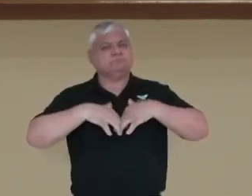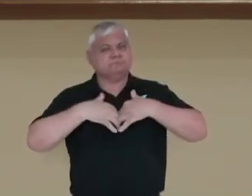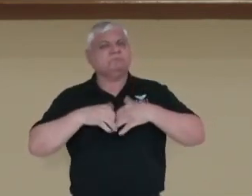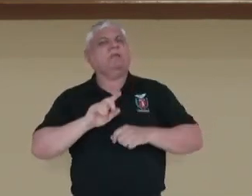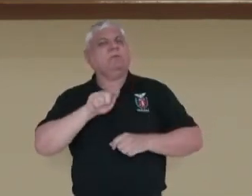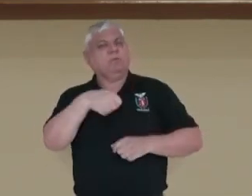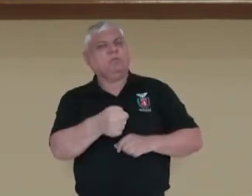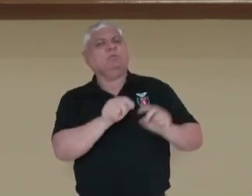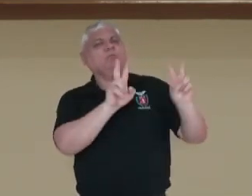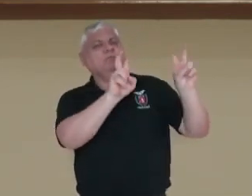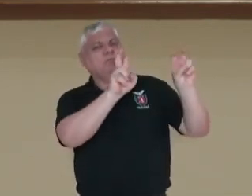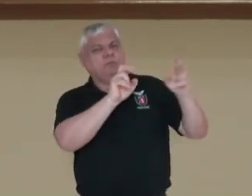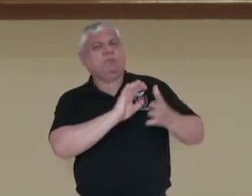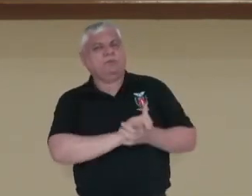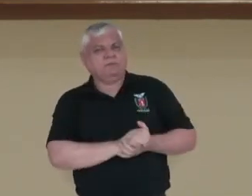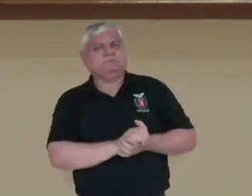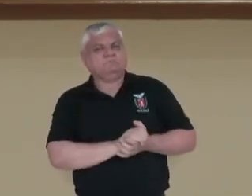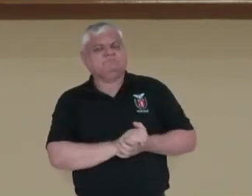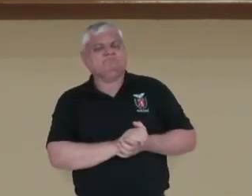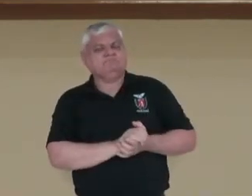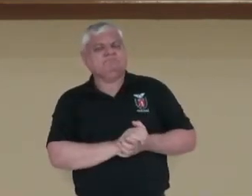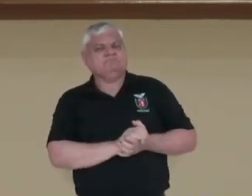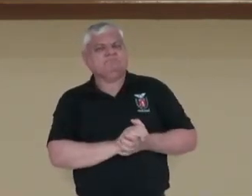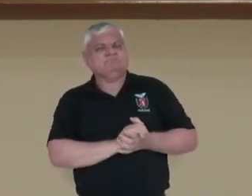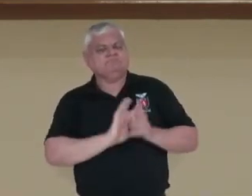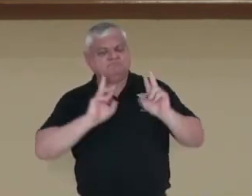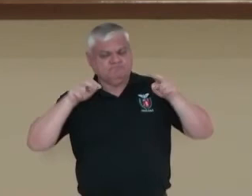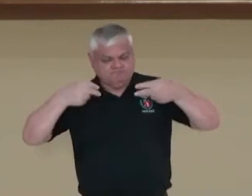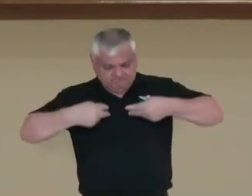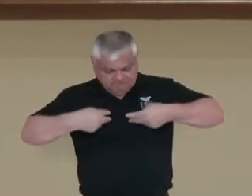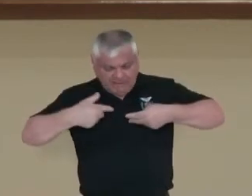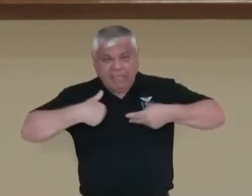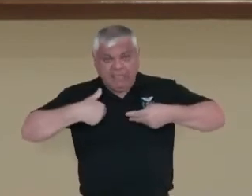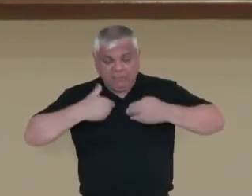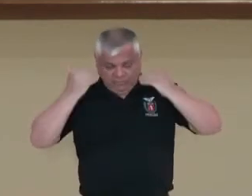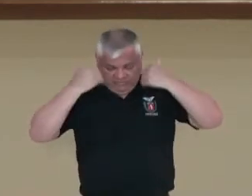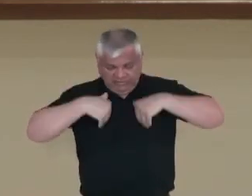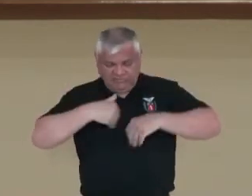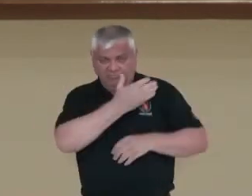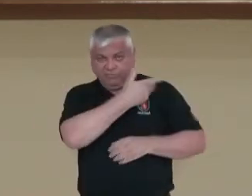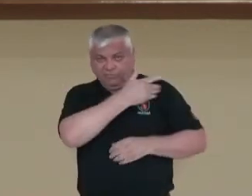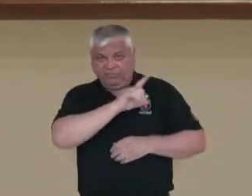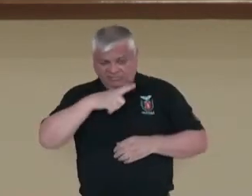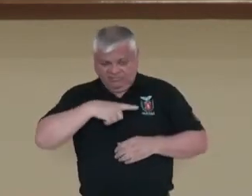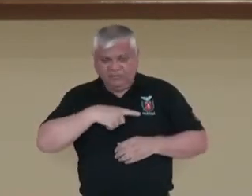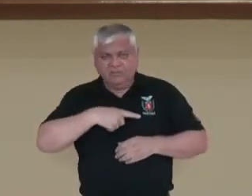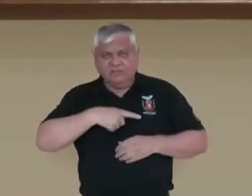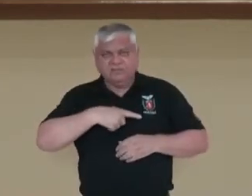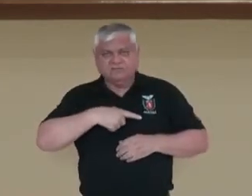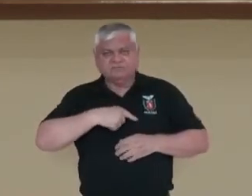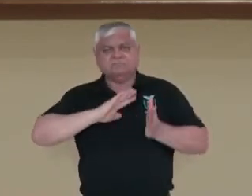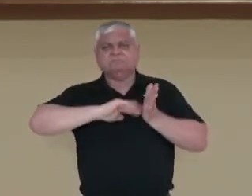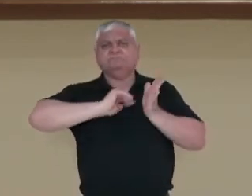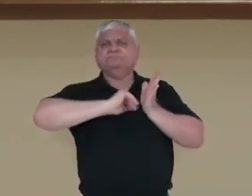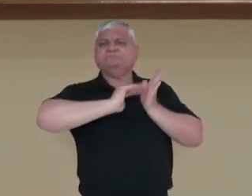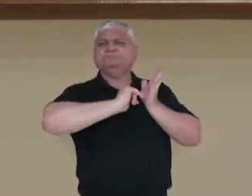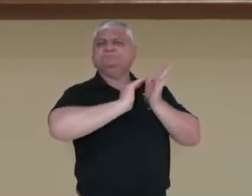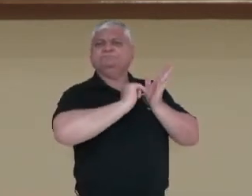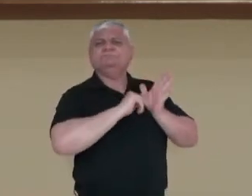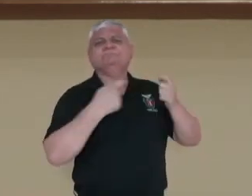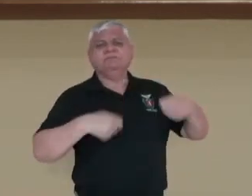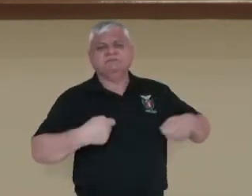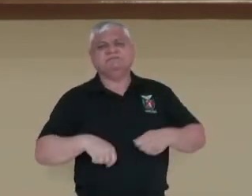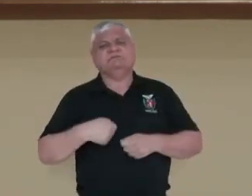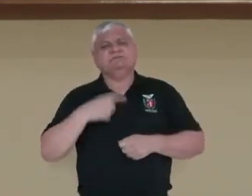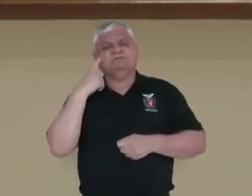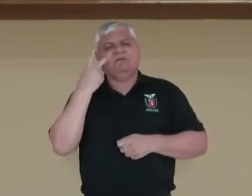sobre isso, para a gente olhar inclusive para os nossos preconceitos e procurar se desfazer deles, tá? É para isso que existe o 20 de